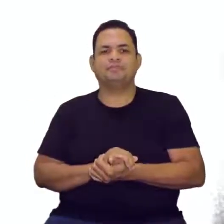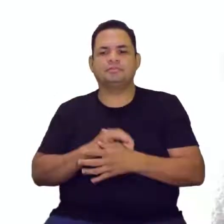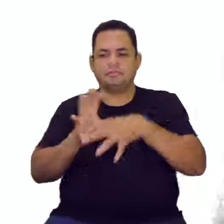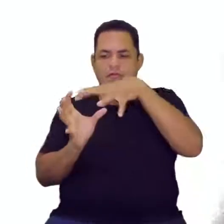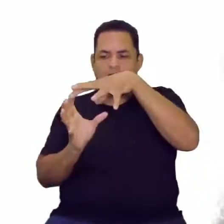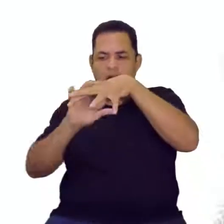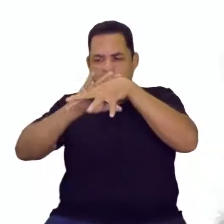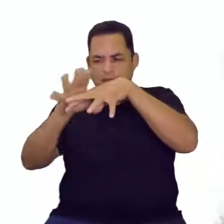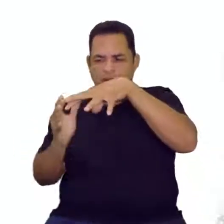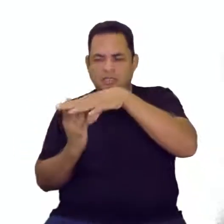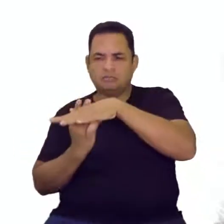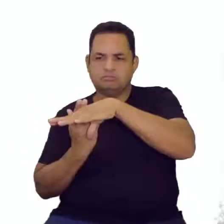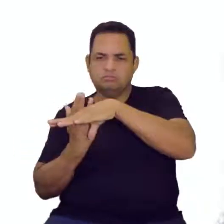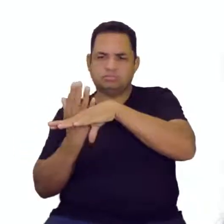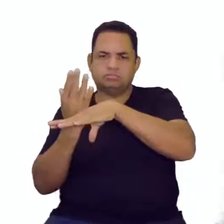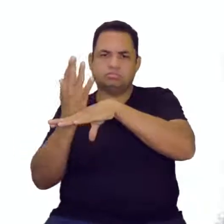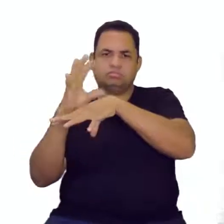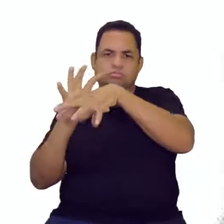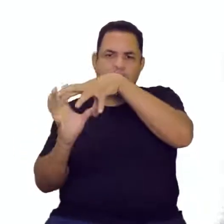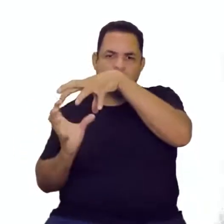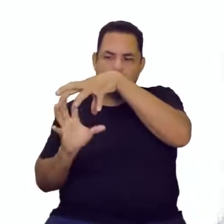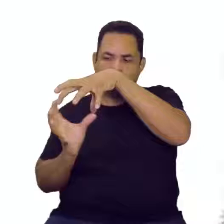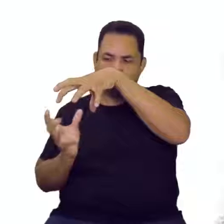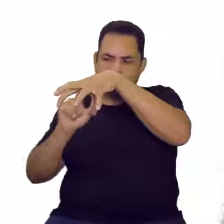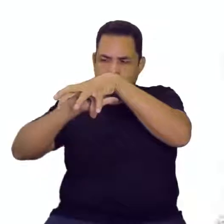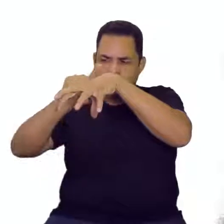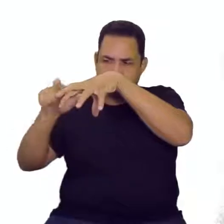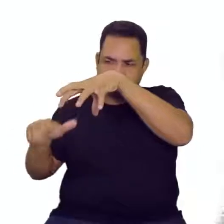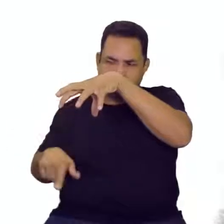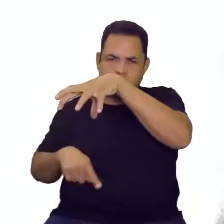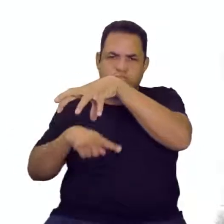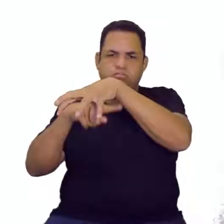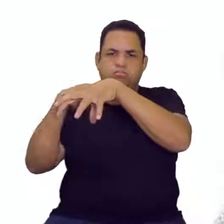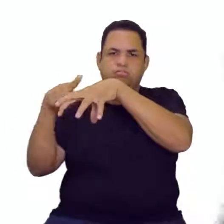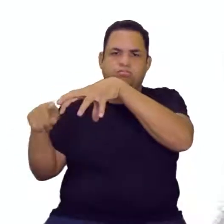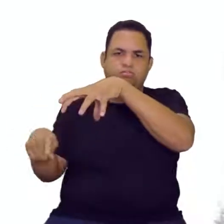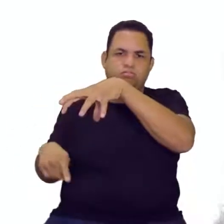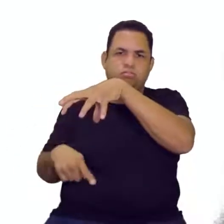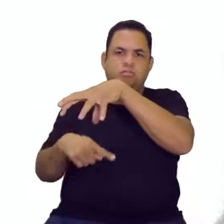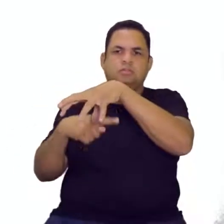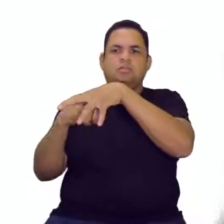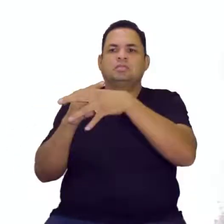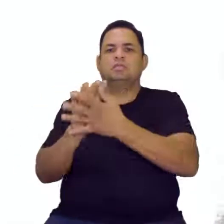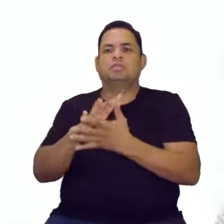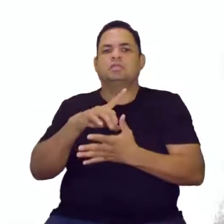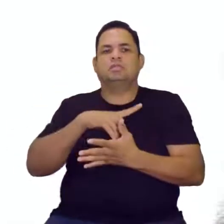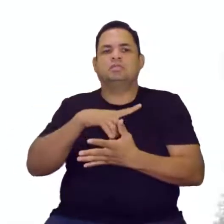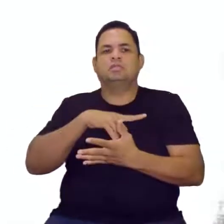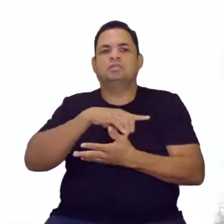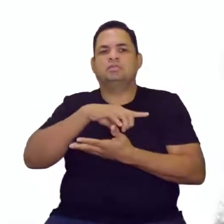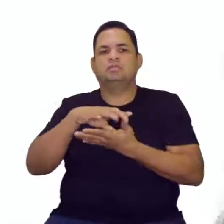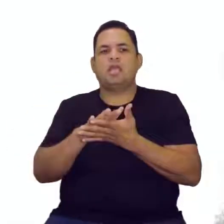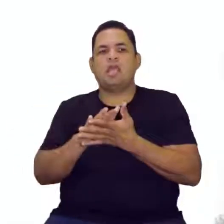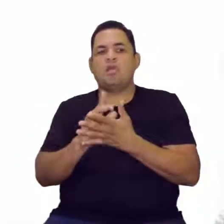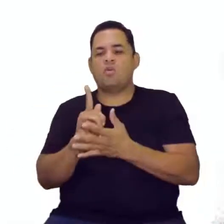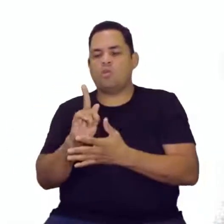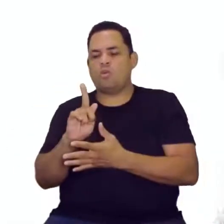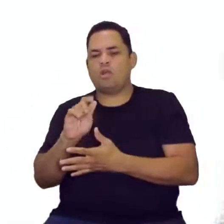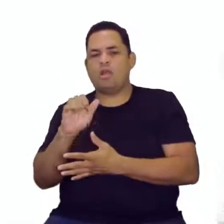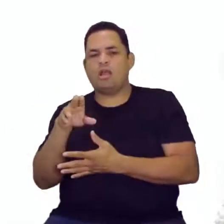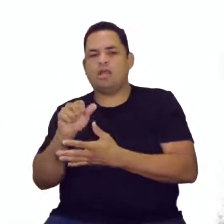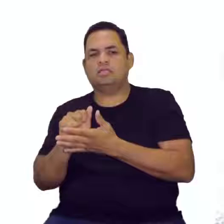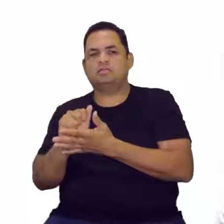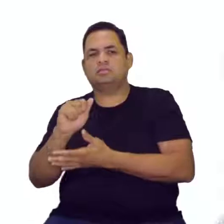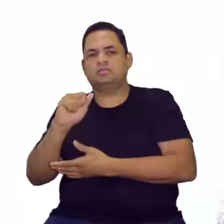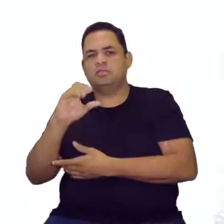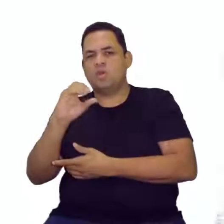camada gasosa que envolve o planeta Terra. Ela é composta pelo gás ozônio, que aí a